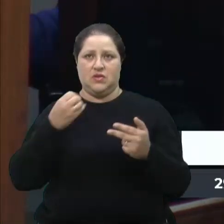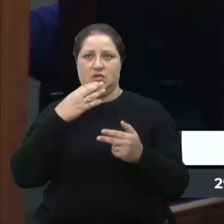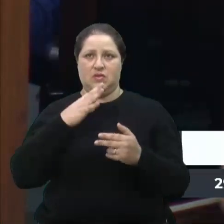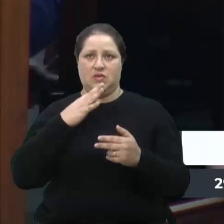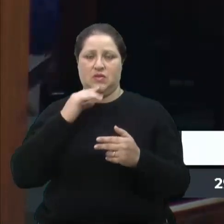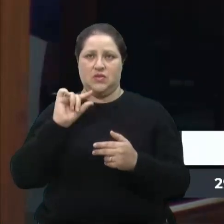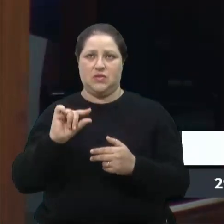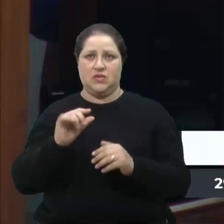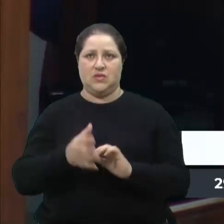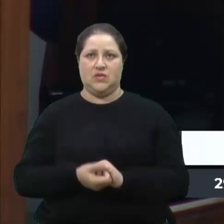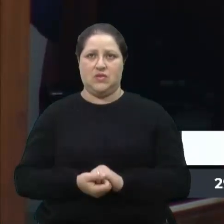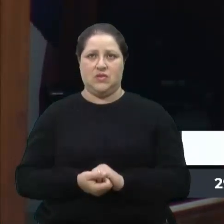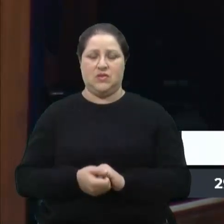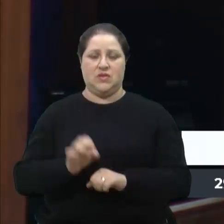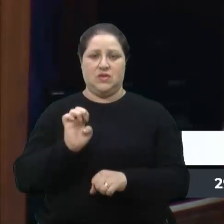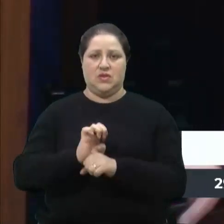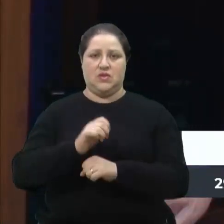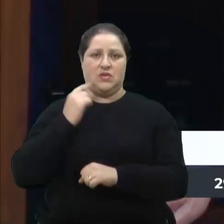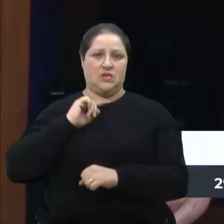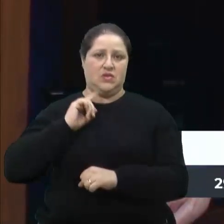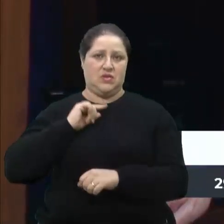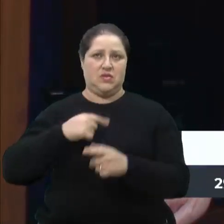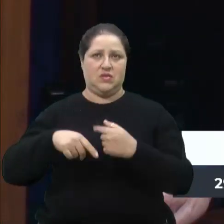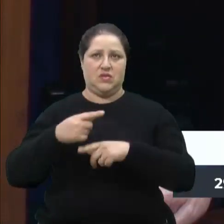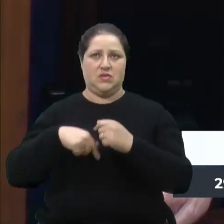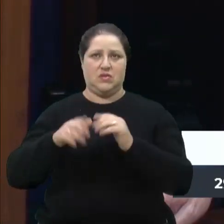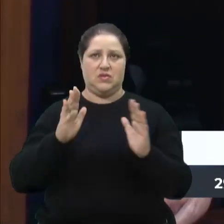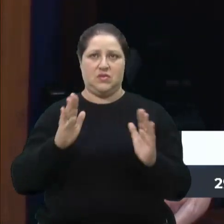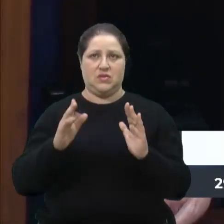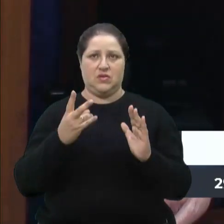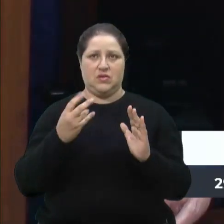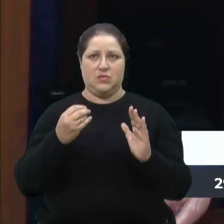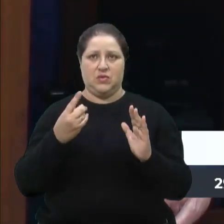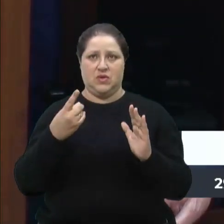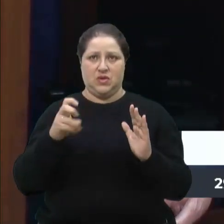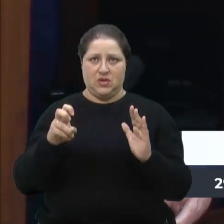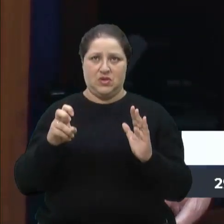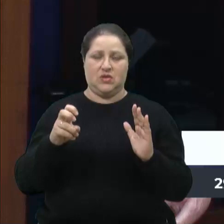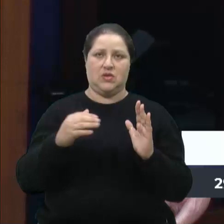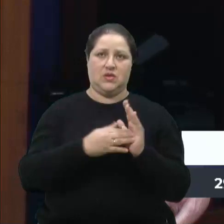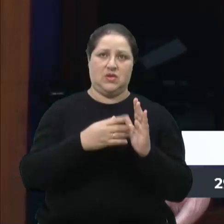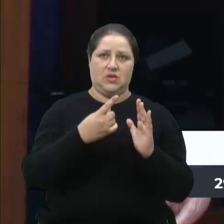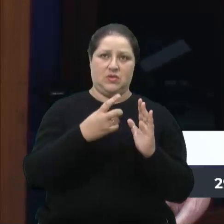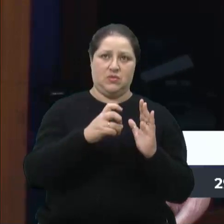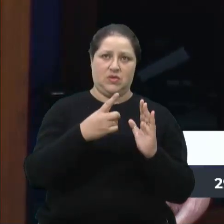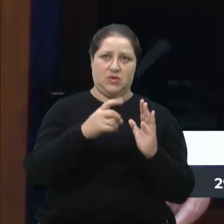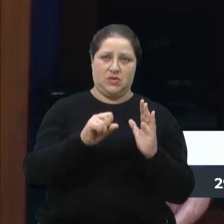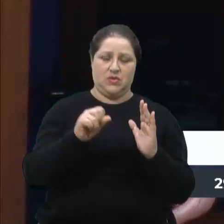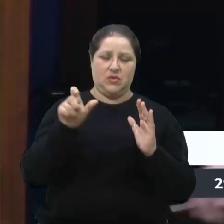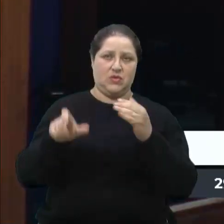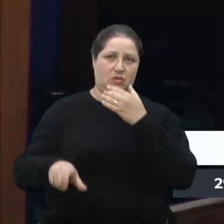pouco. O estado de Minas foi administrado de 2015 a 2018 pelo Fernando Pimentel.